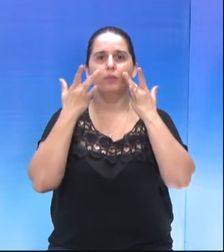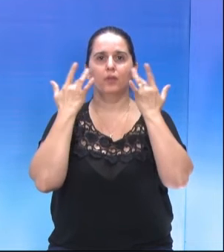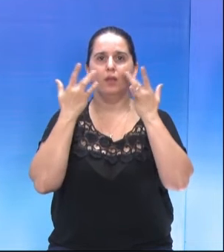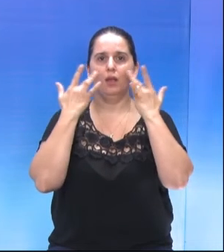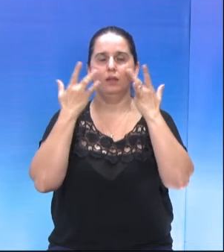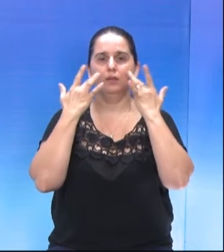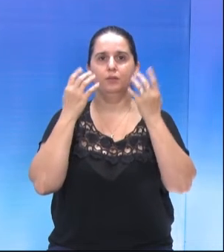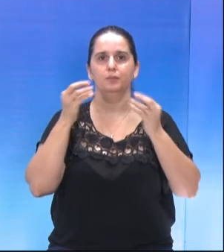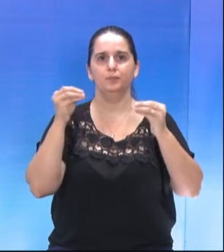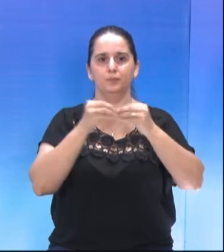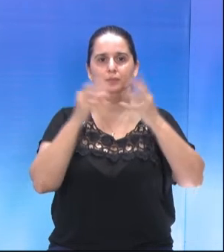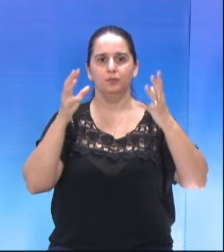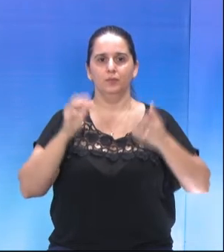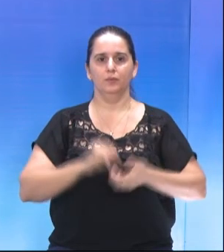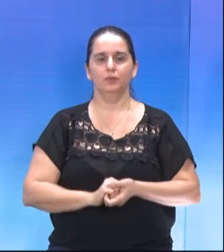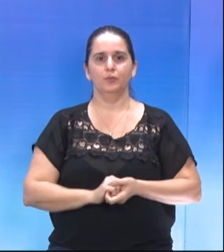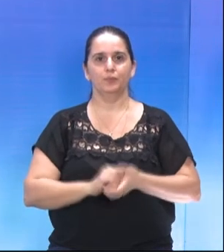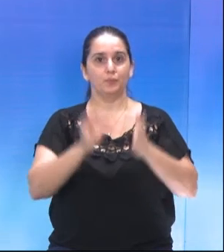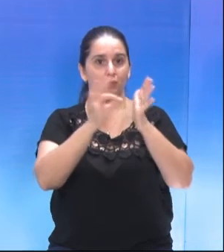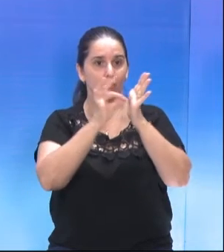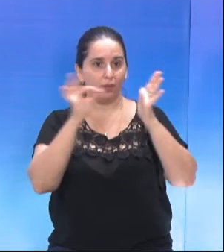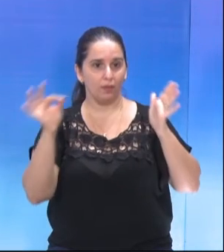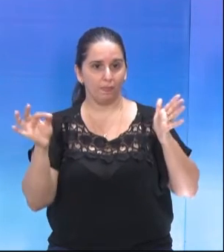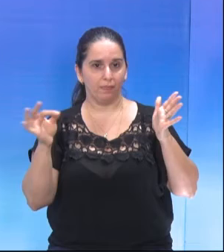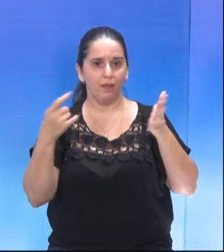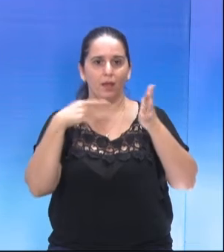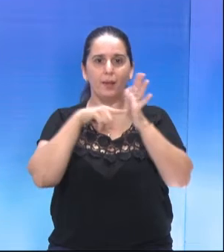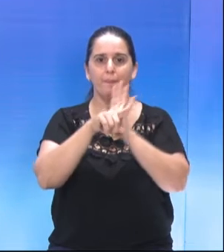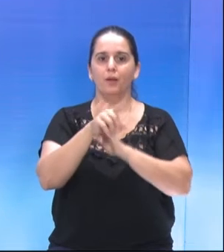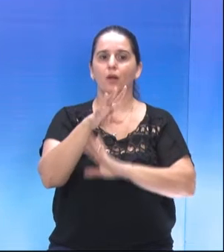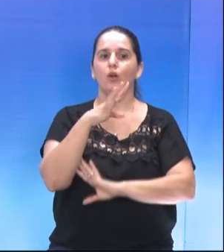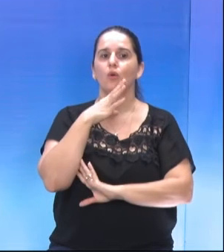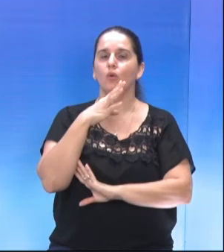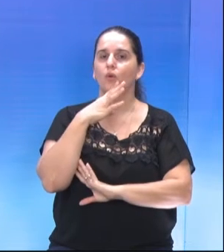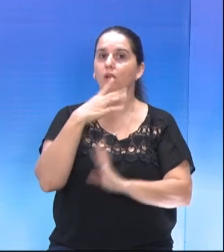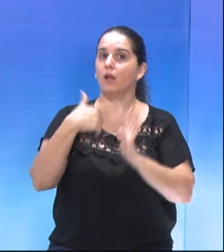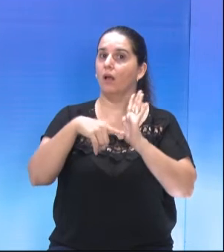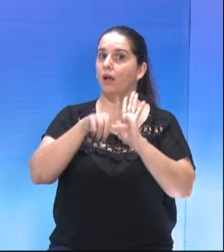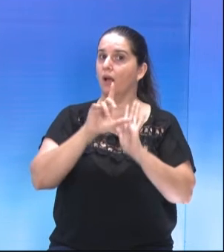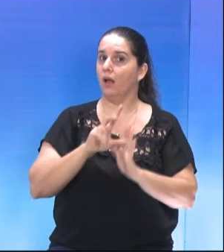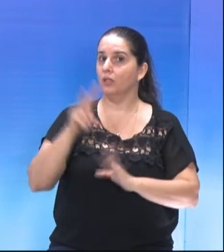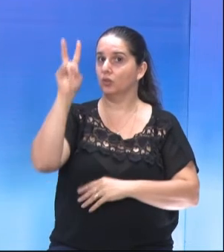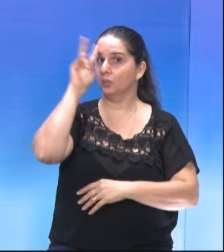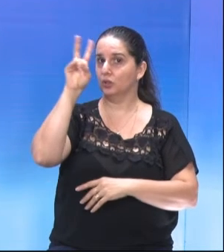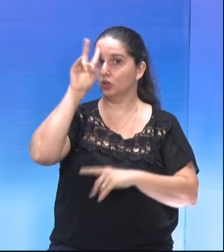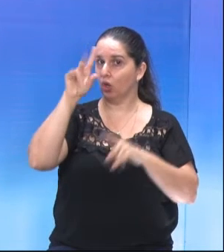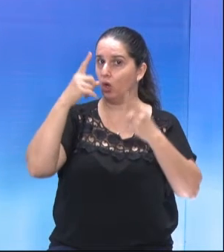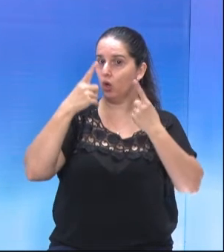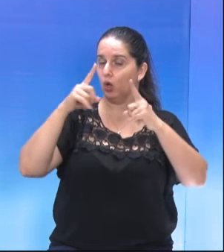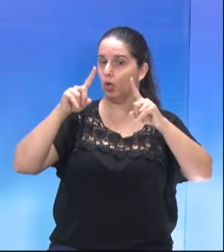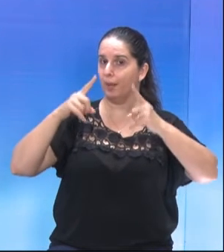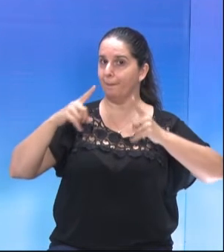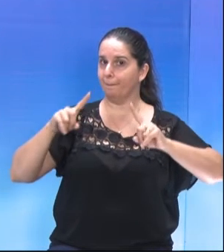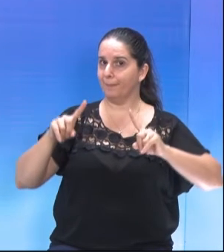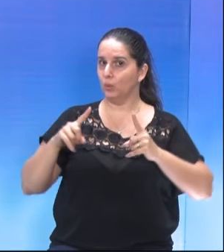Teatro Mágico. Então, a dica é: a questão requer um conhecimento prévio sobre a história da